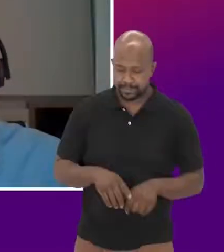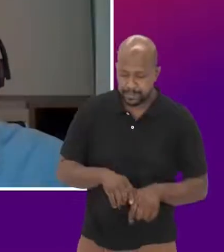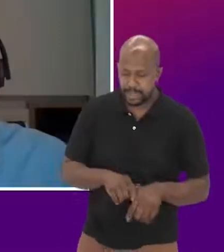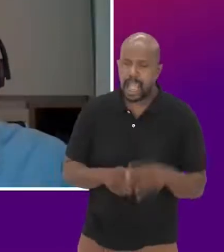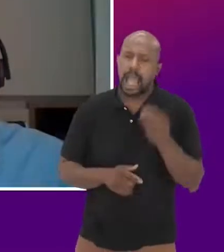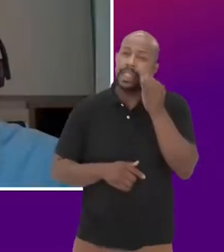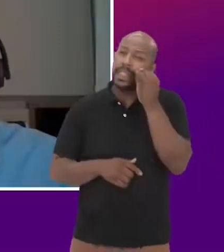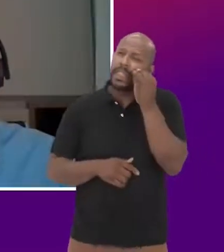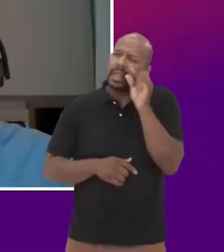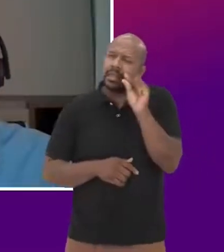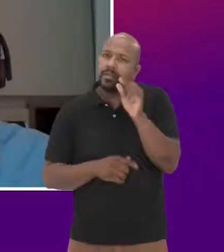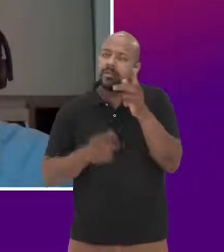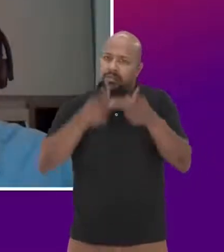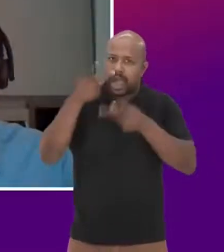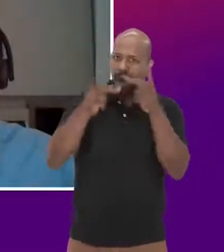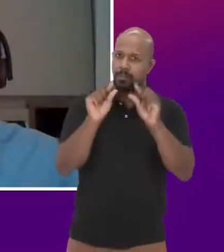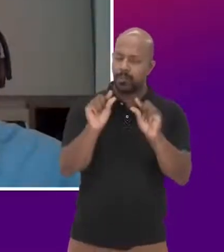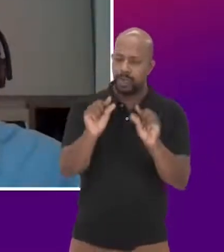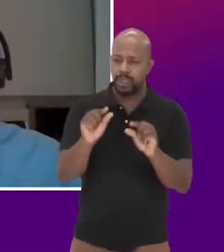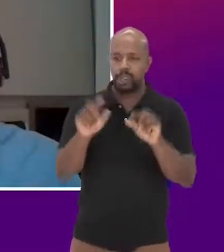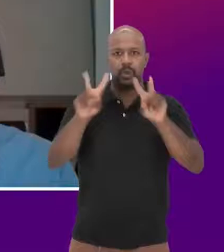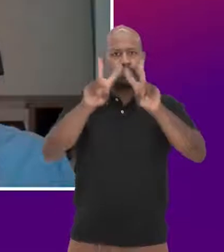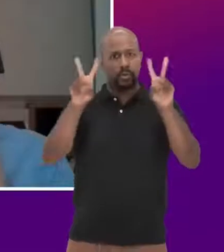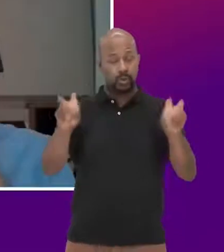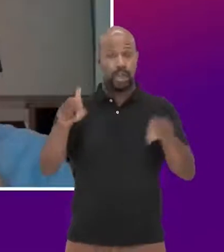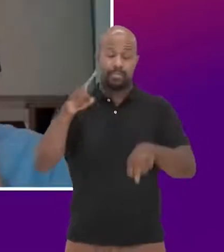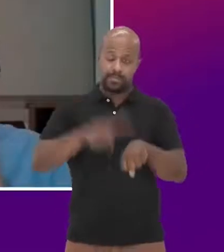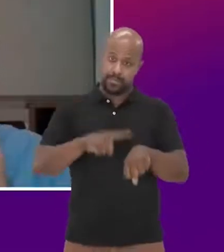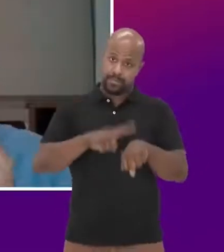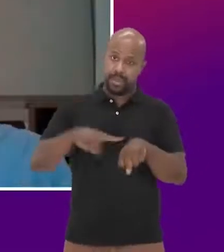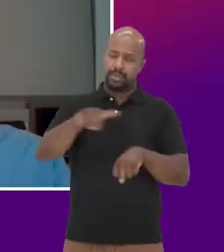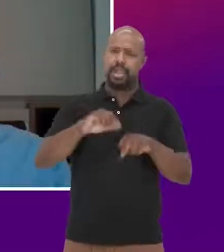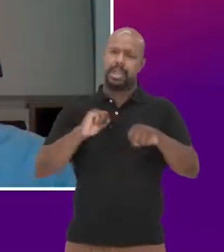Tentando falar um pouquinho sobre o momento da